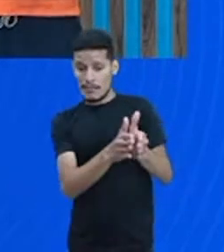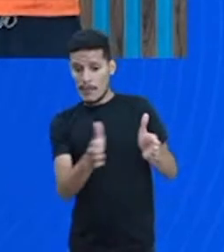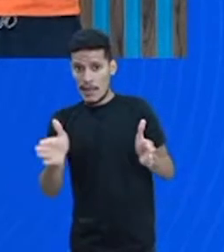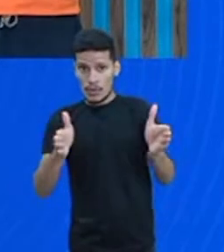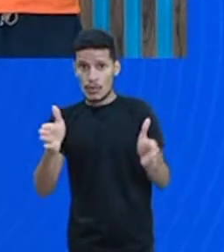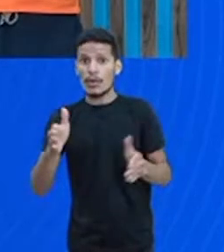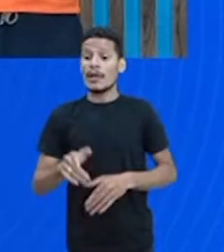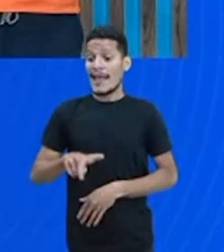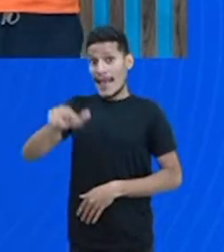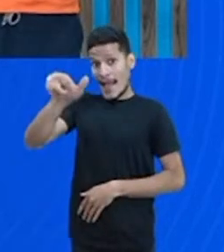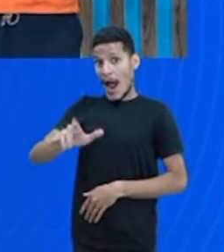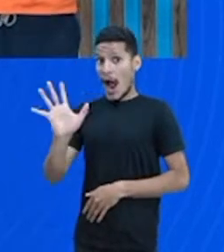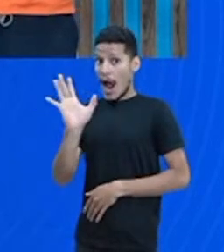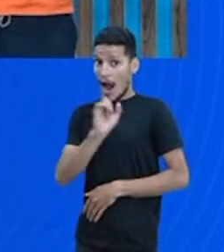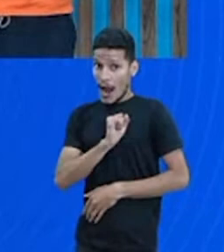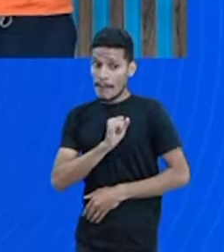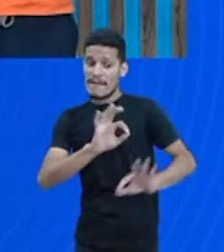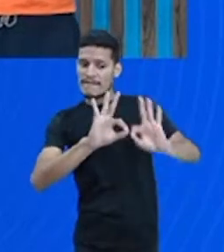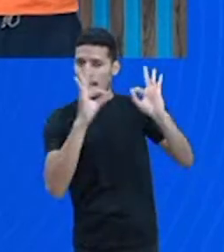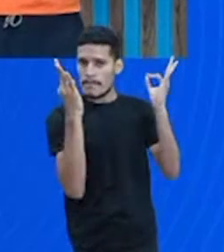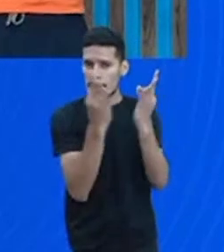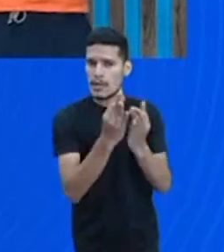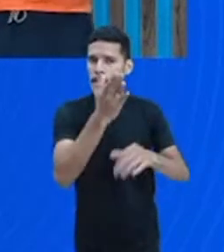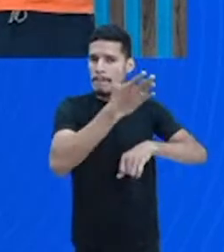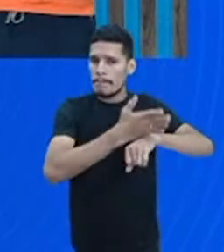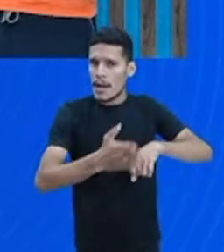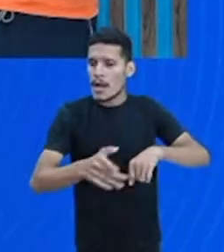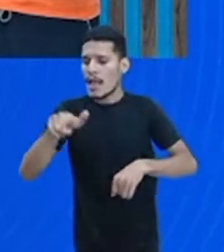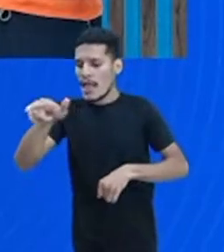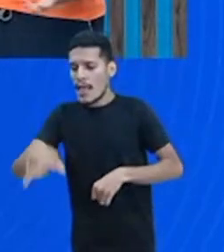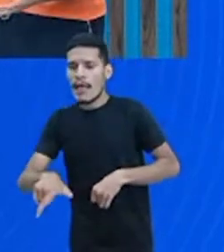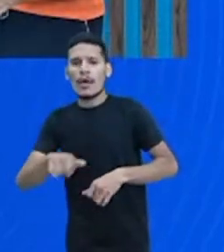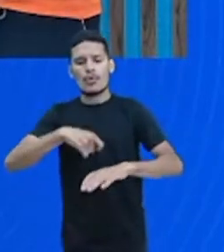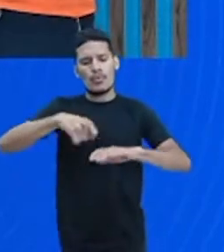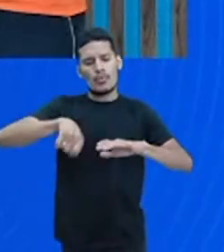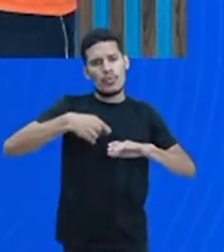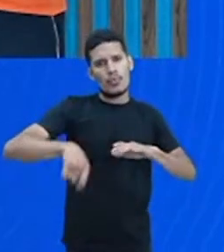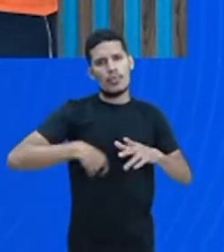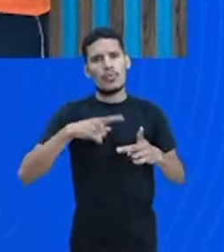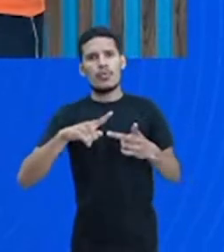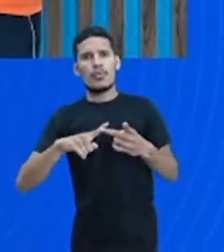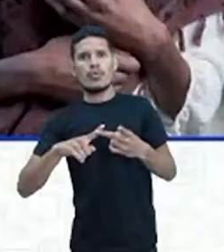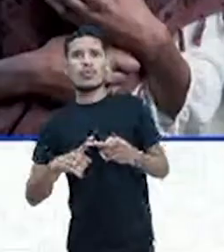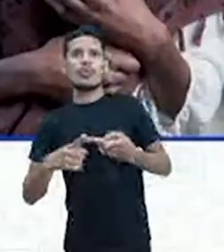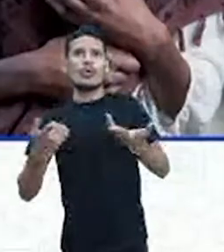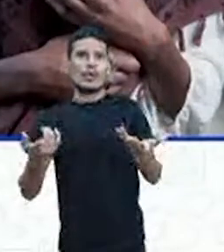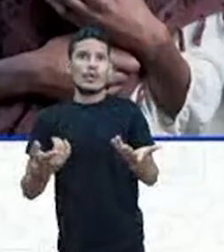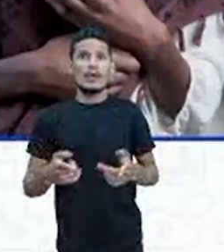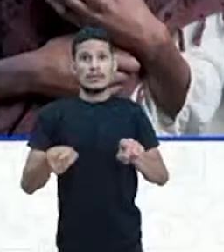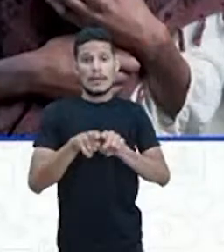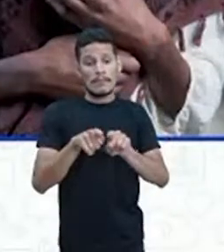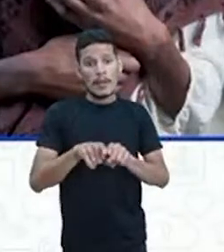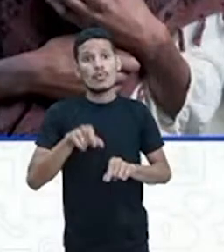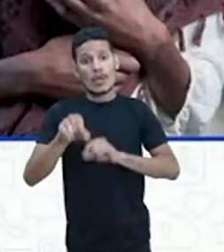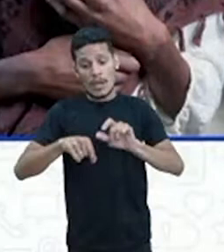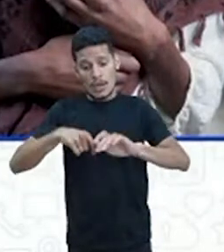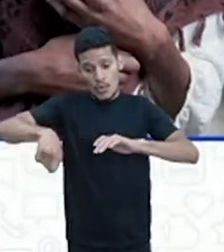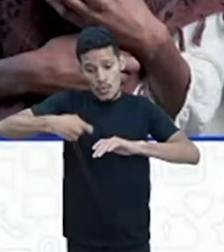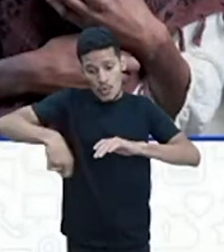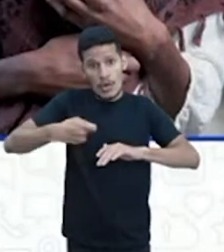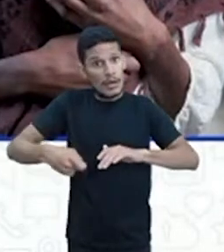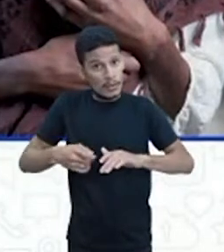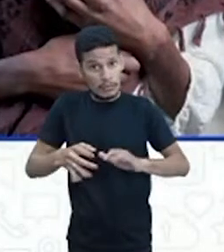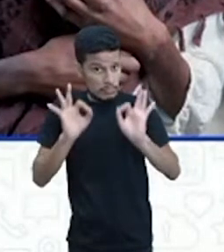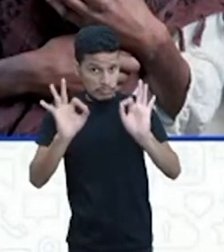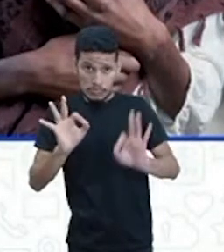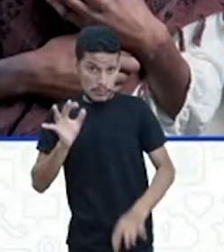Ela ama a família branca, então ela é aquela que acolhe, que cozinha, gorda, supersticiosa e cozinheira de mão cheia.